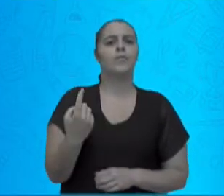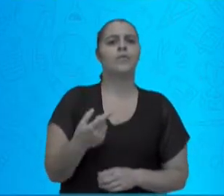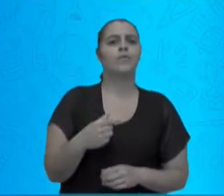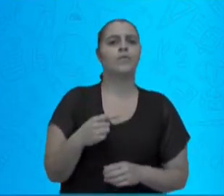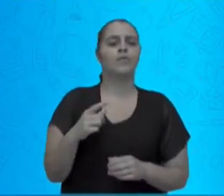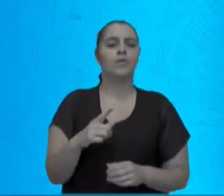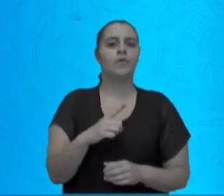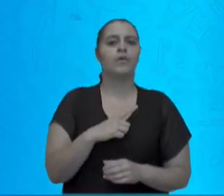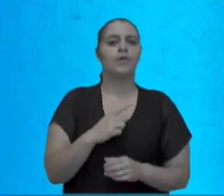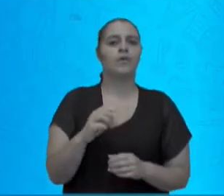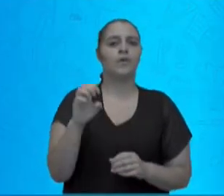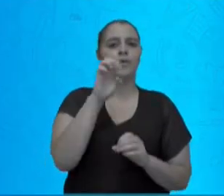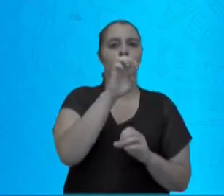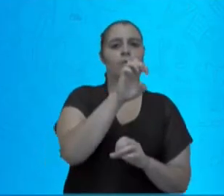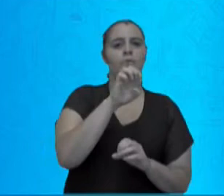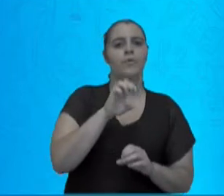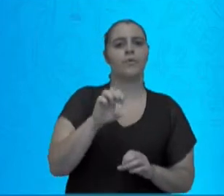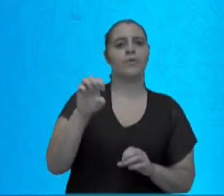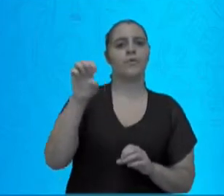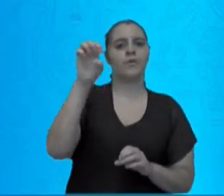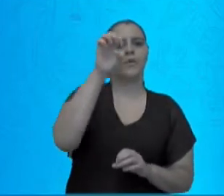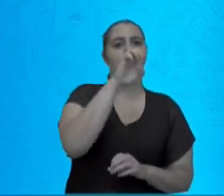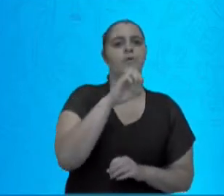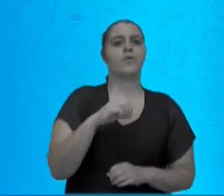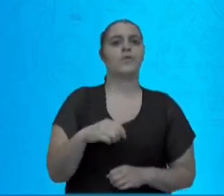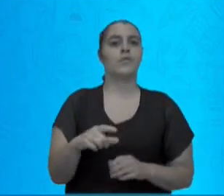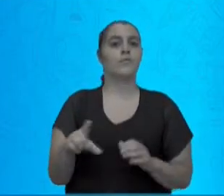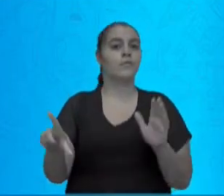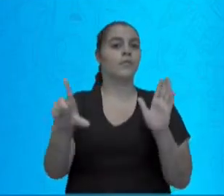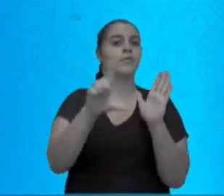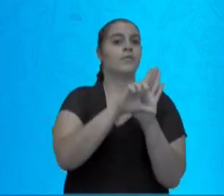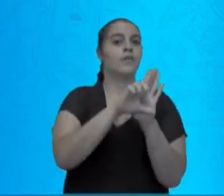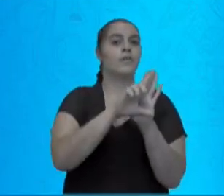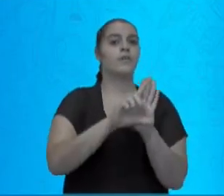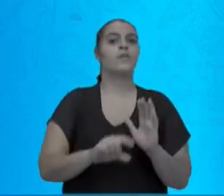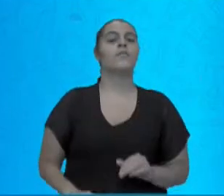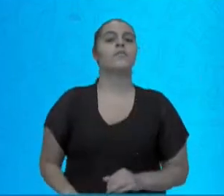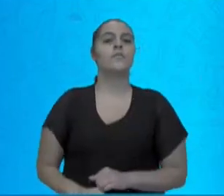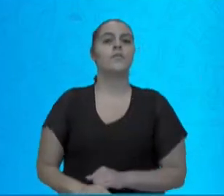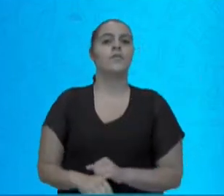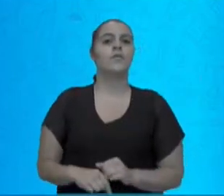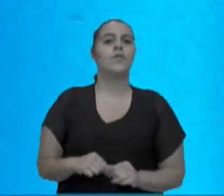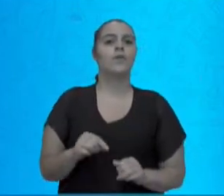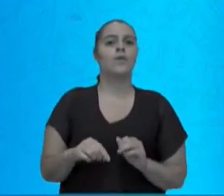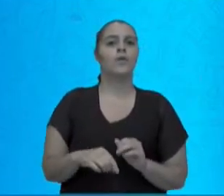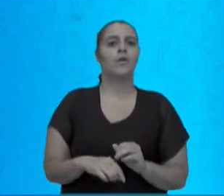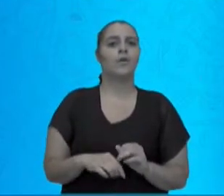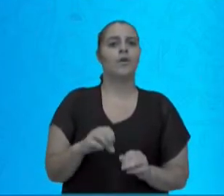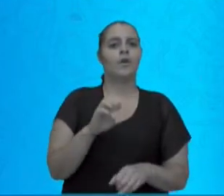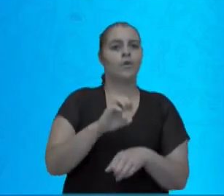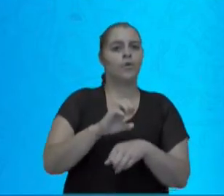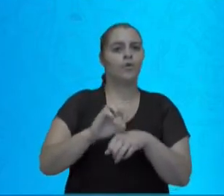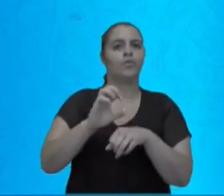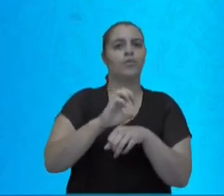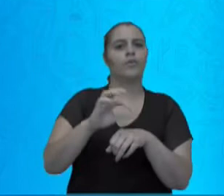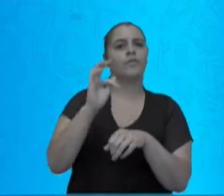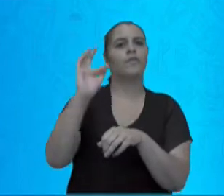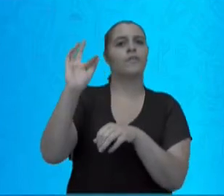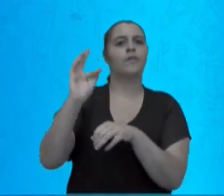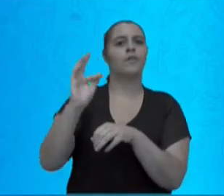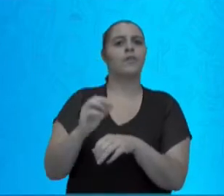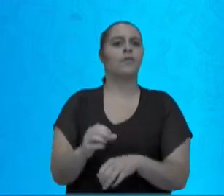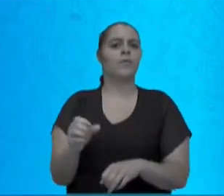um Estado quando nós temos as leis, a Constituição,